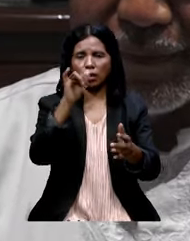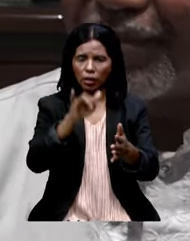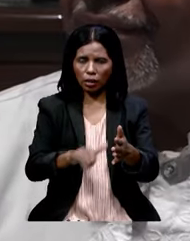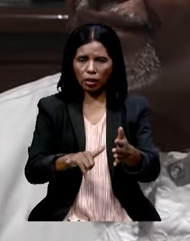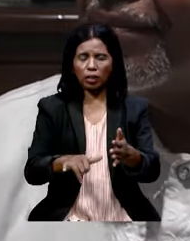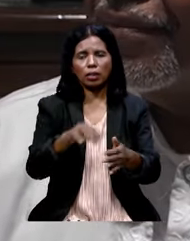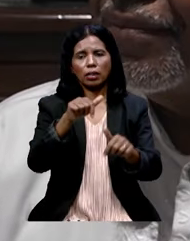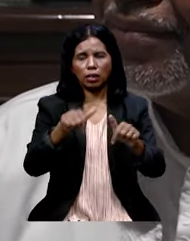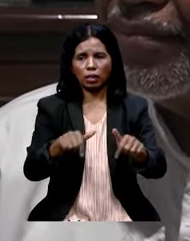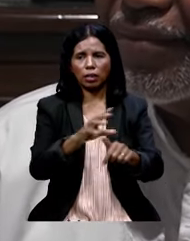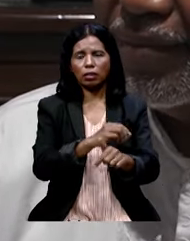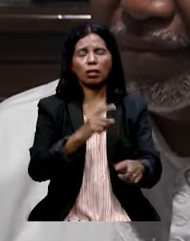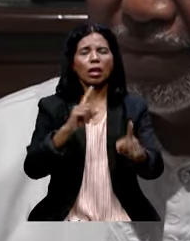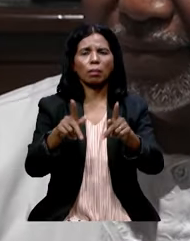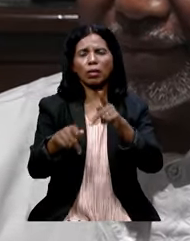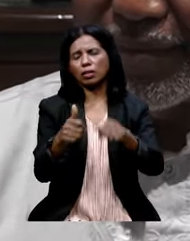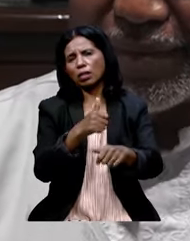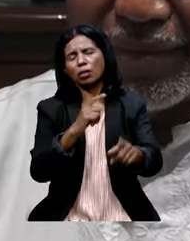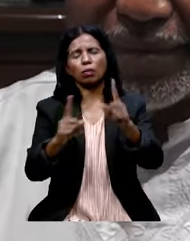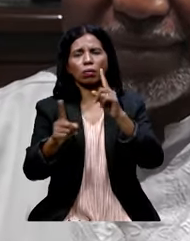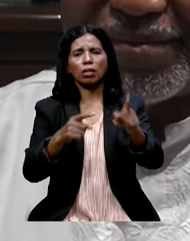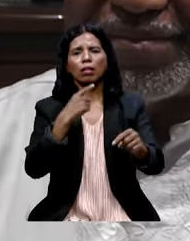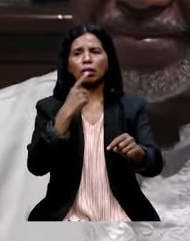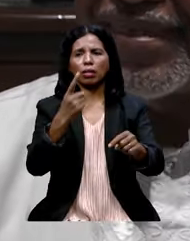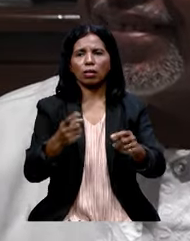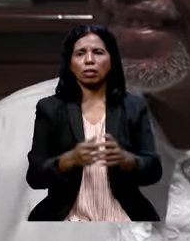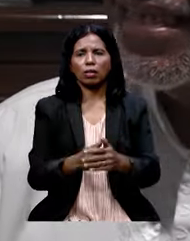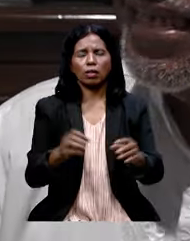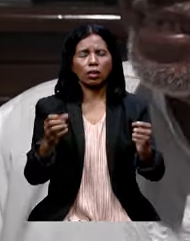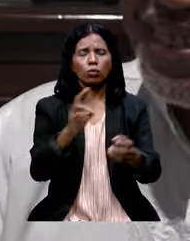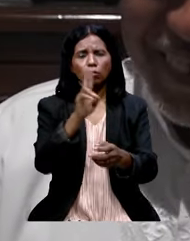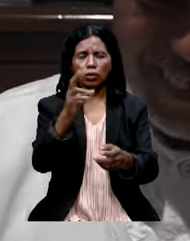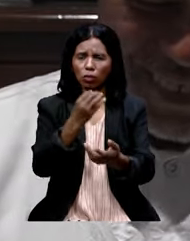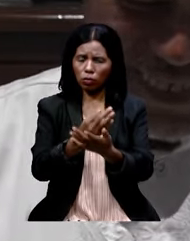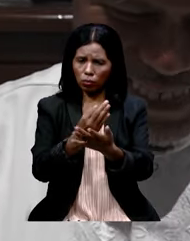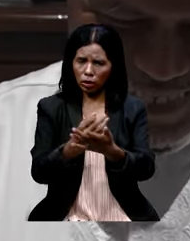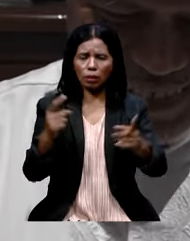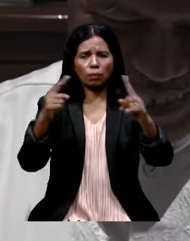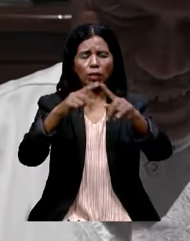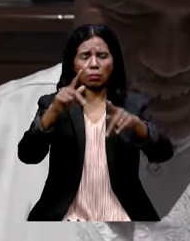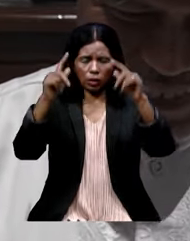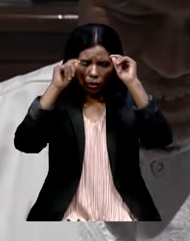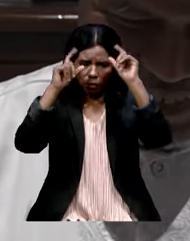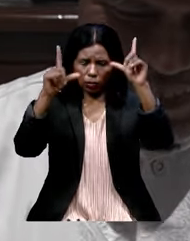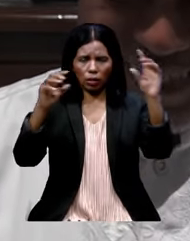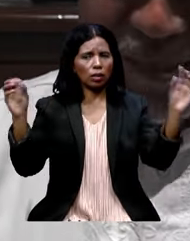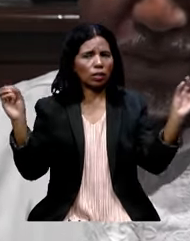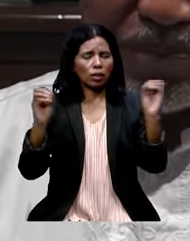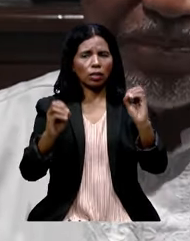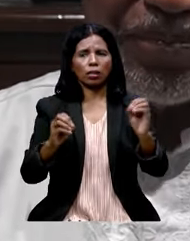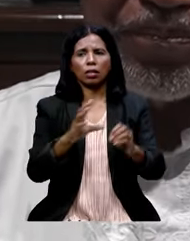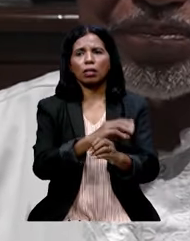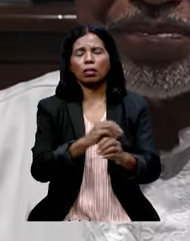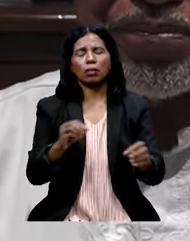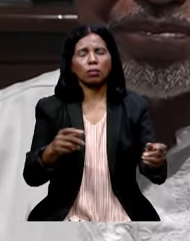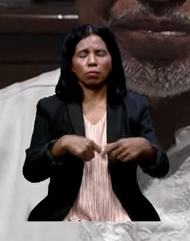ouvi alguns comentários, ah, todo este dinheiro, é um dinheiro que é para Timor, não é uma coisa